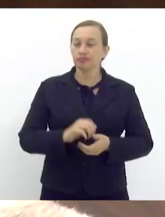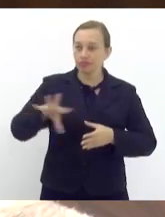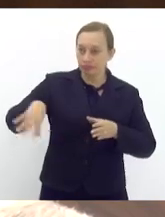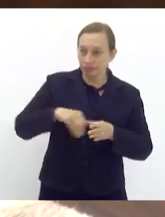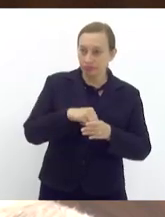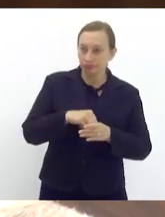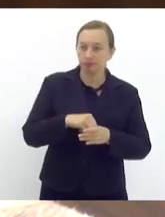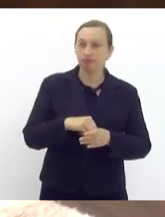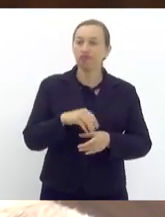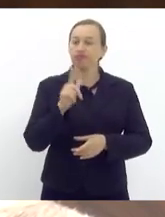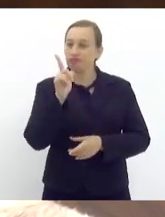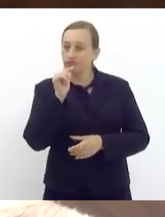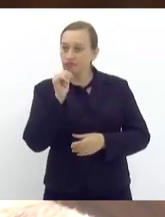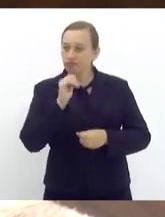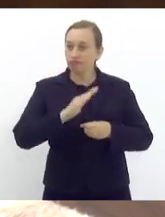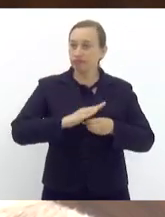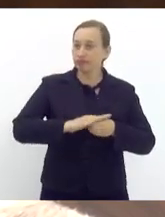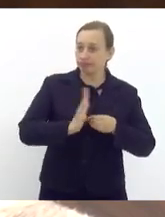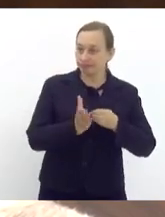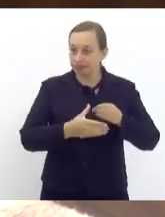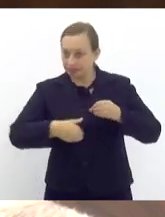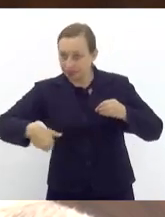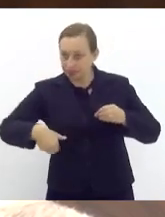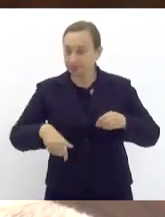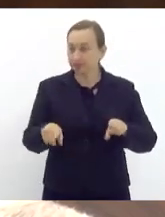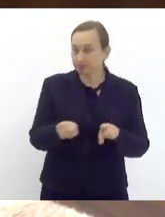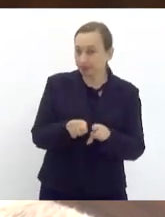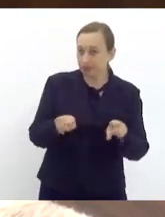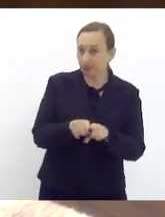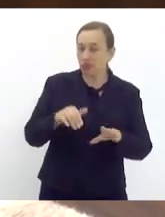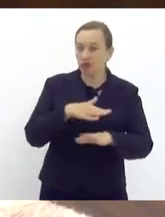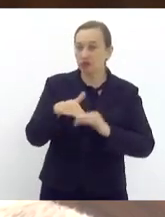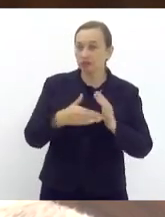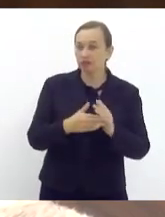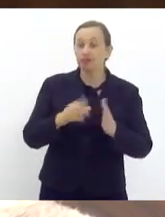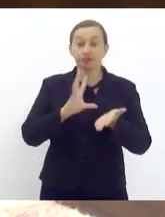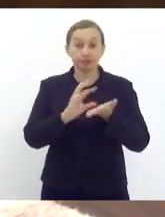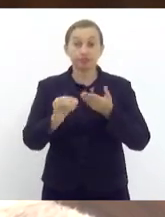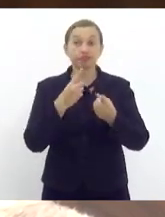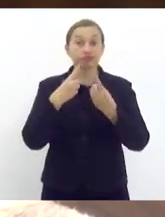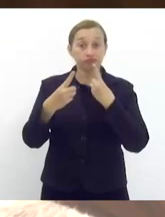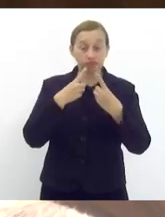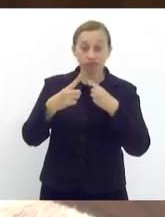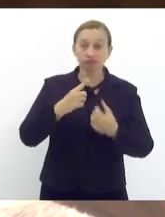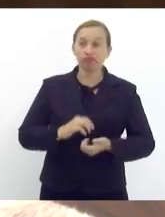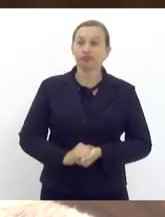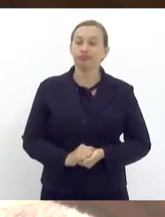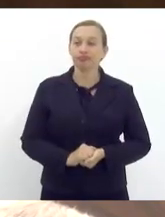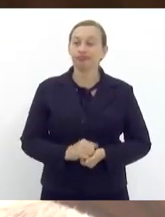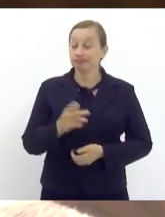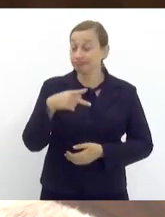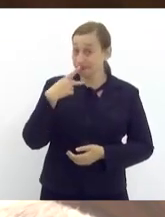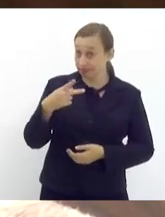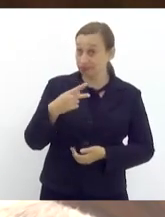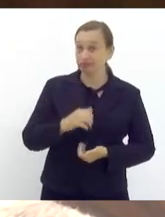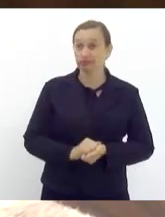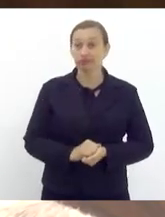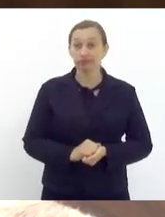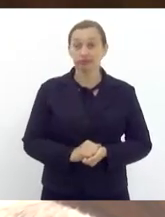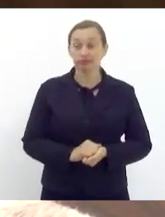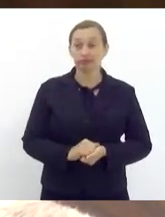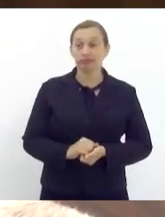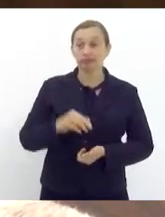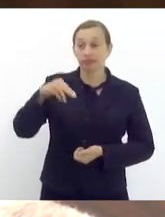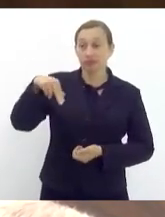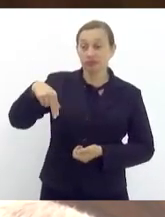água e esgoto também. Então, certamente, não só esse, mas toda a pauta será debatida. E dizer que, se eu fosse da Zona